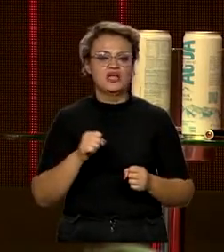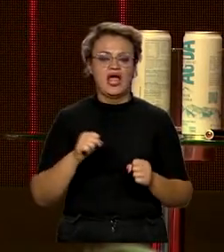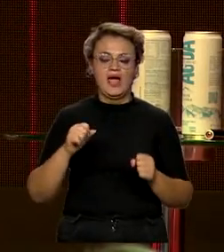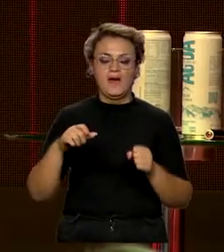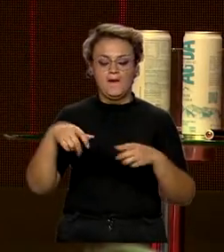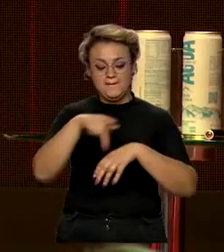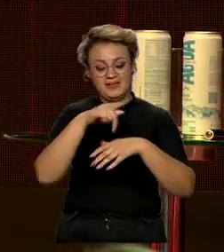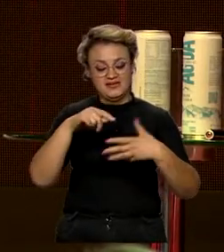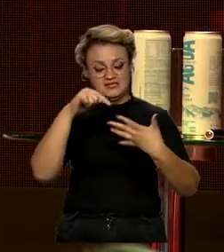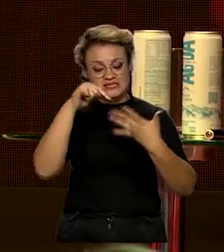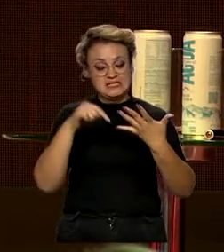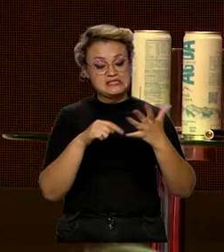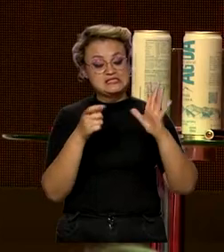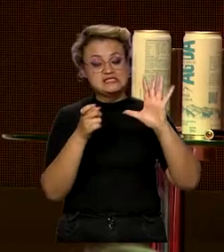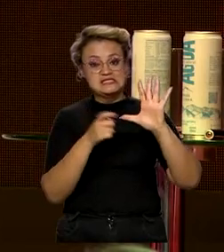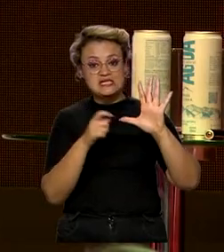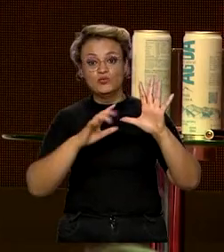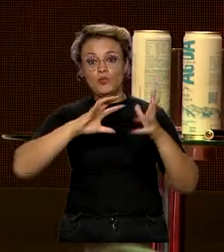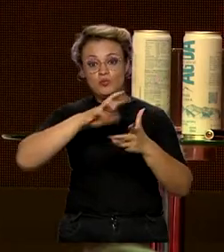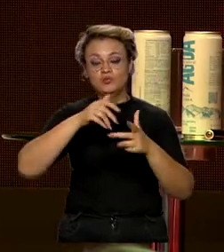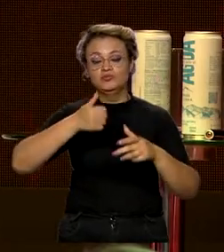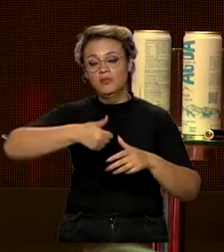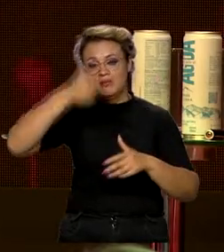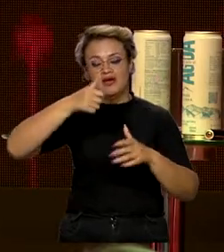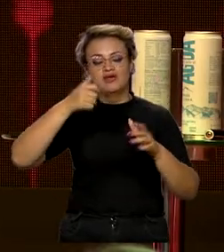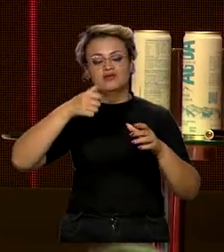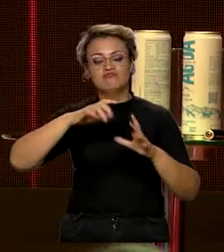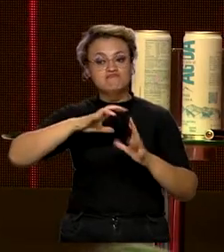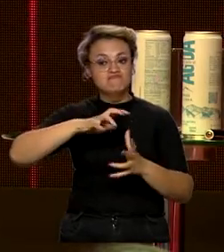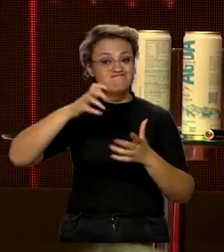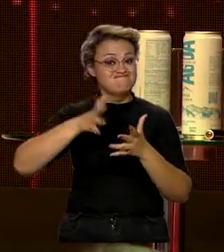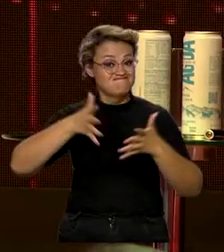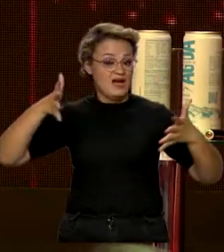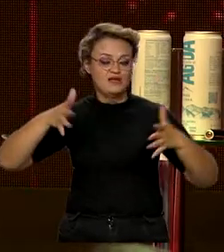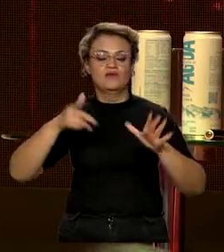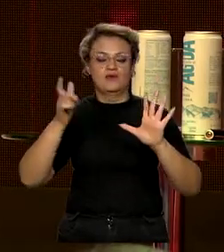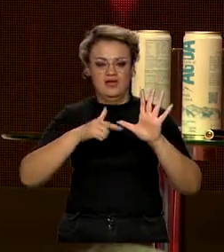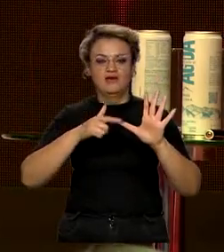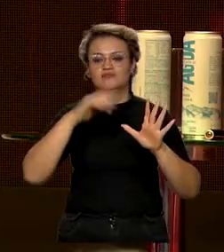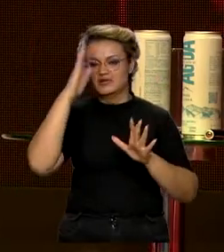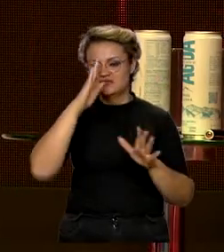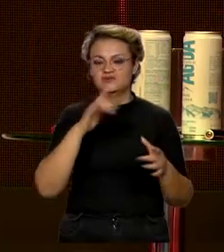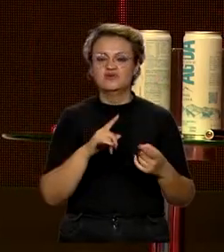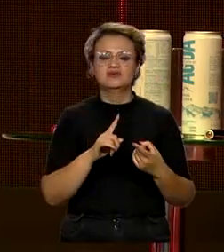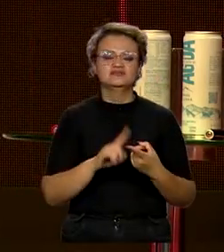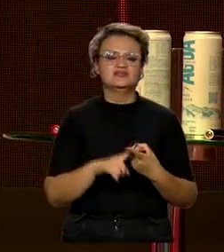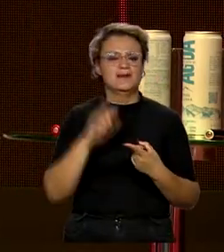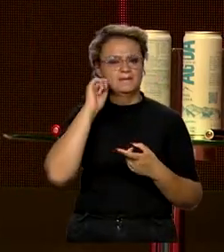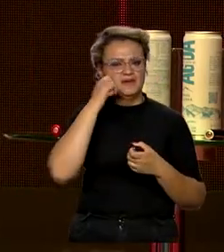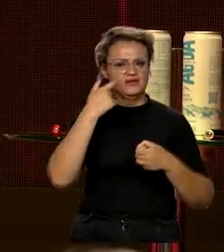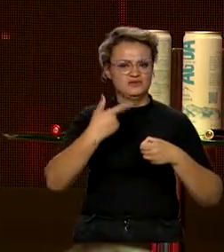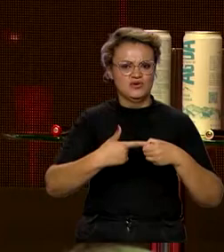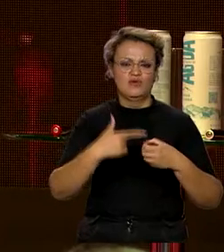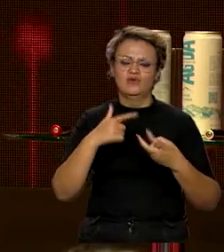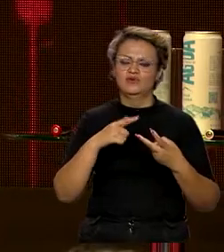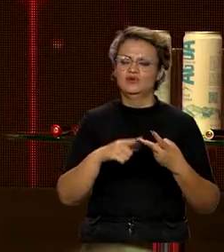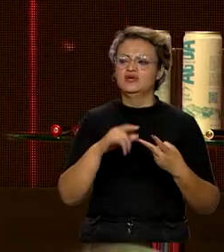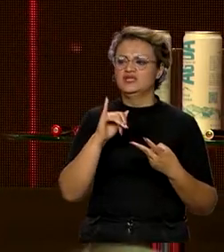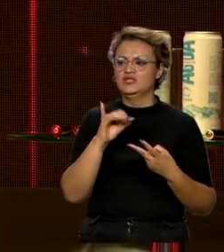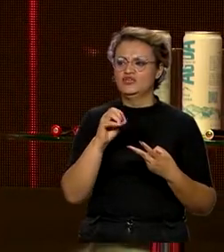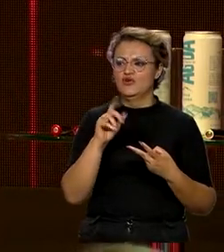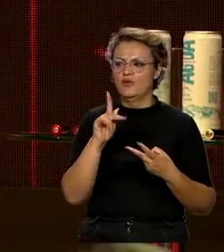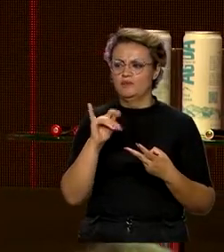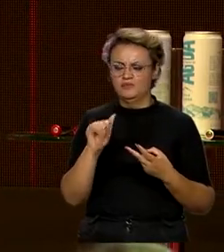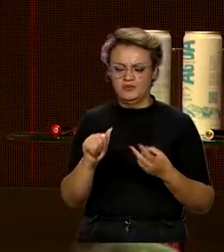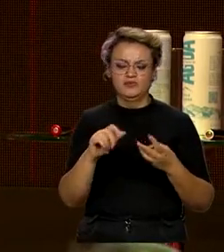mundo, subsolo de petróleo, gás natural, nióbio,